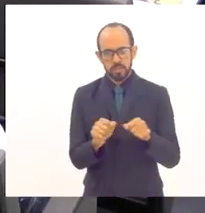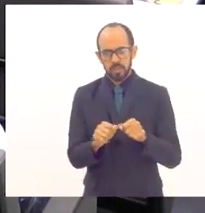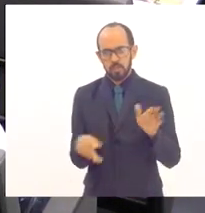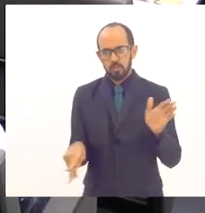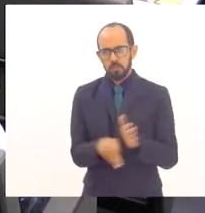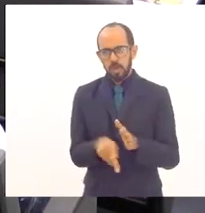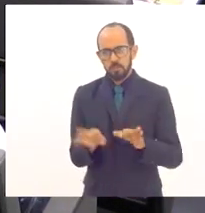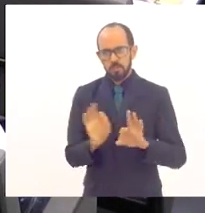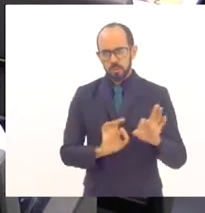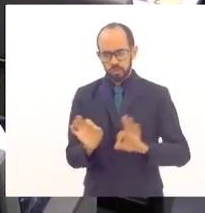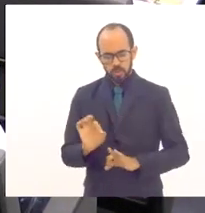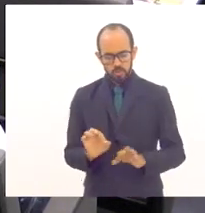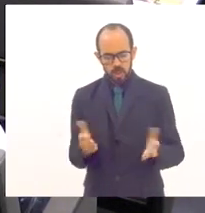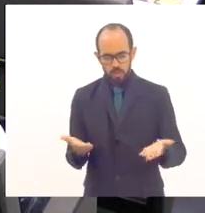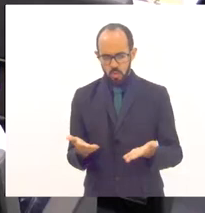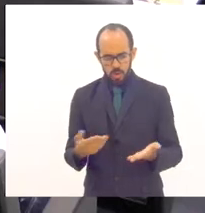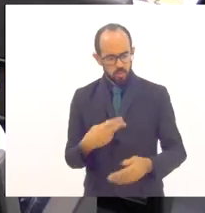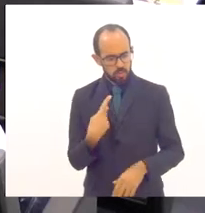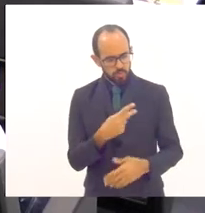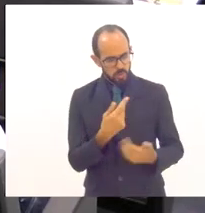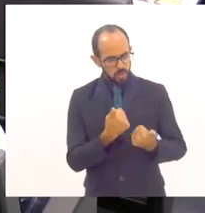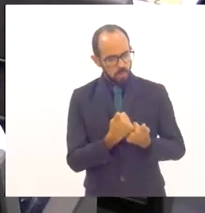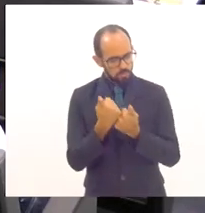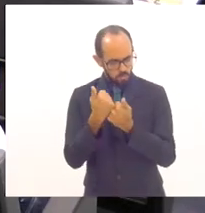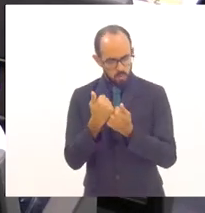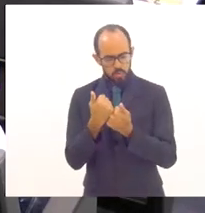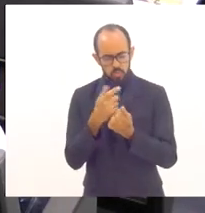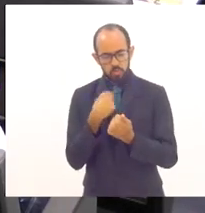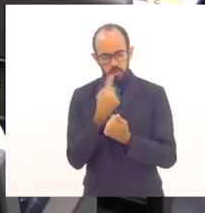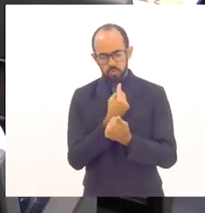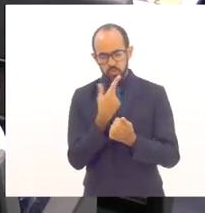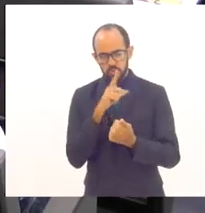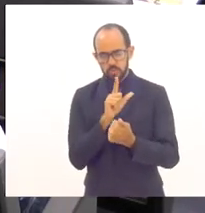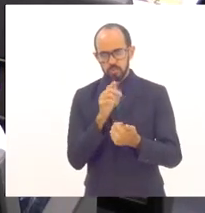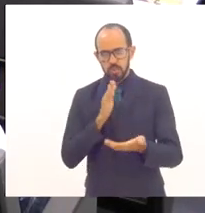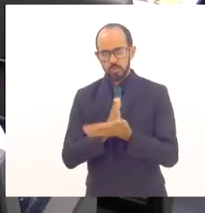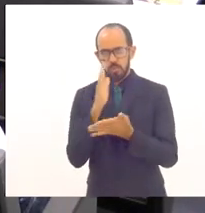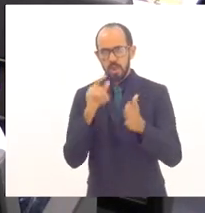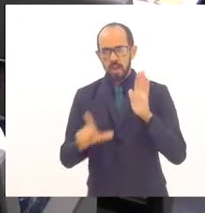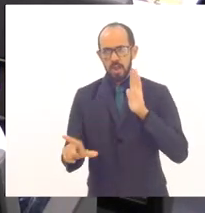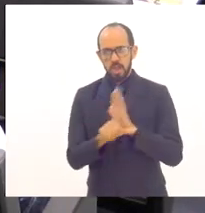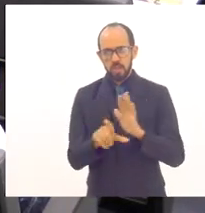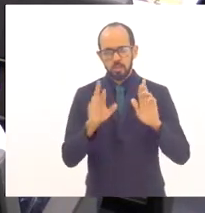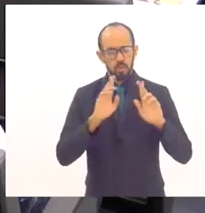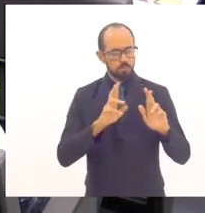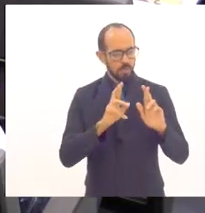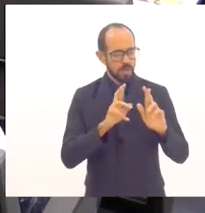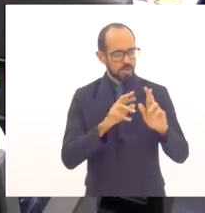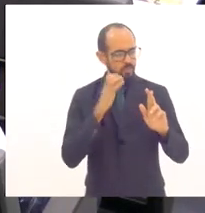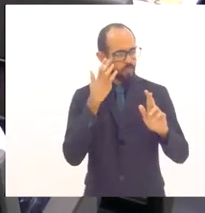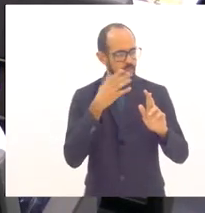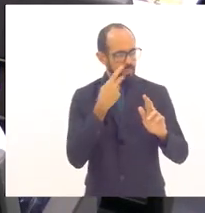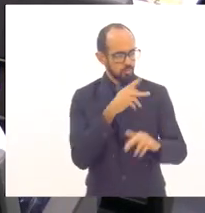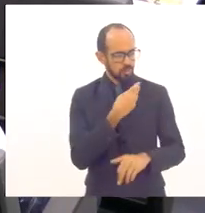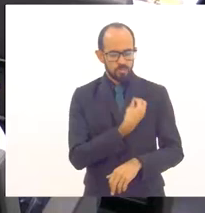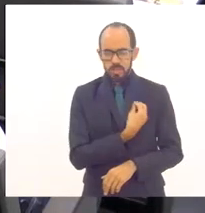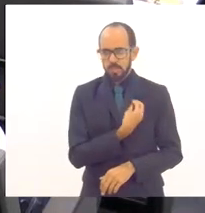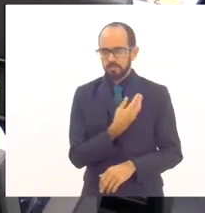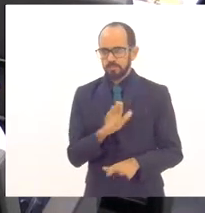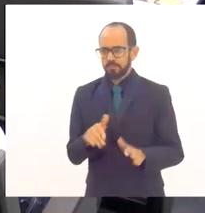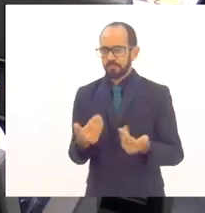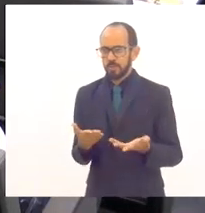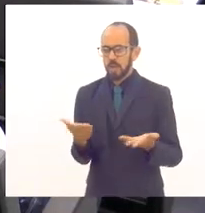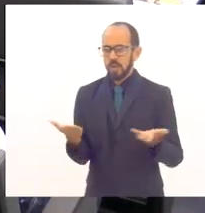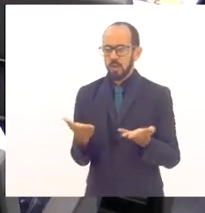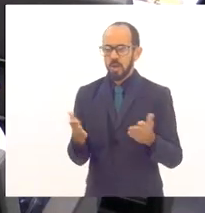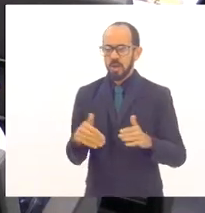Agora, com vosso apoio, a gente conseguiu aprovar essa lei. Espero que isso facilite a vossa vida. Muito bem. Agora, a